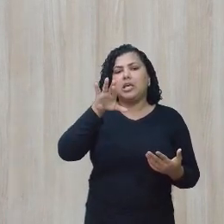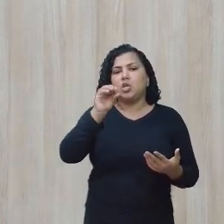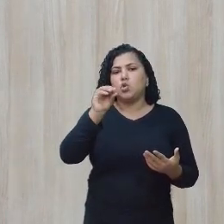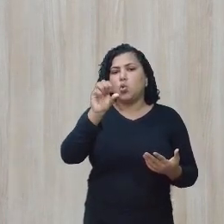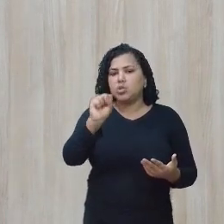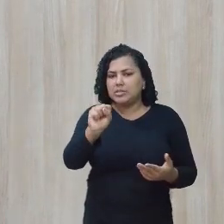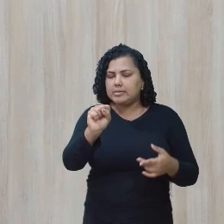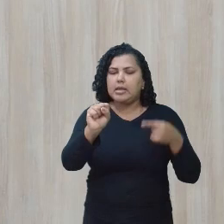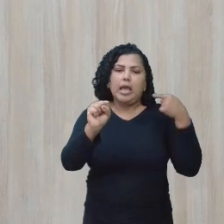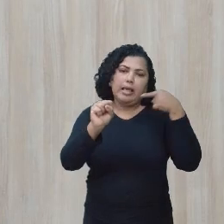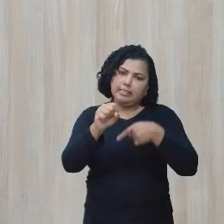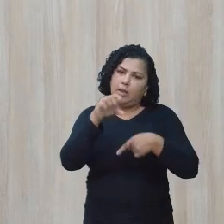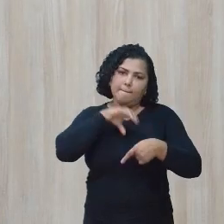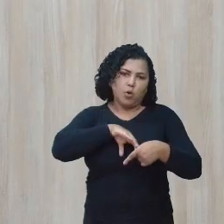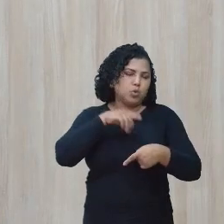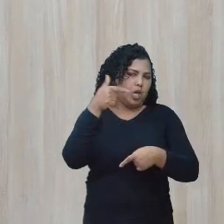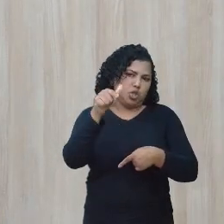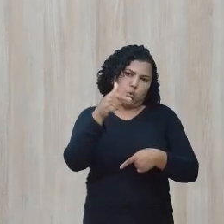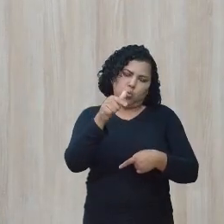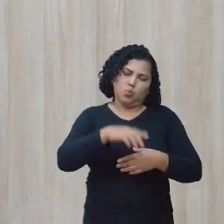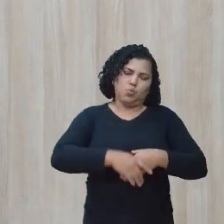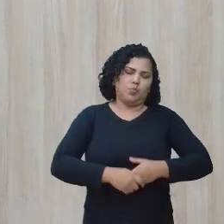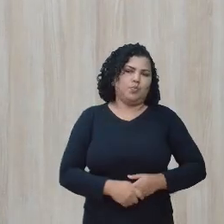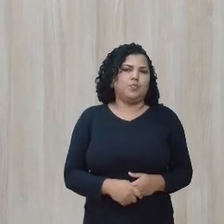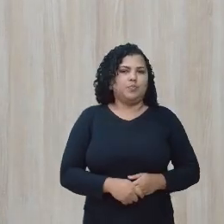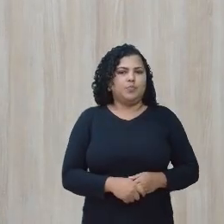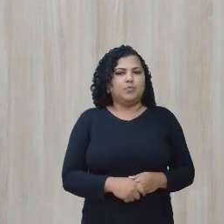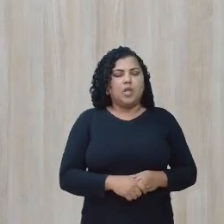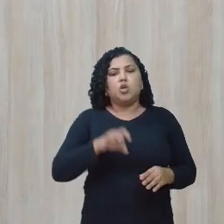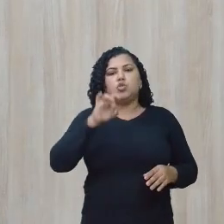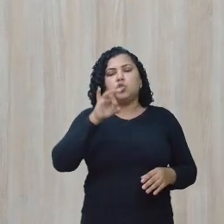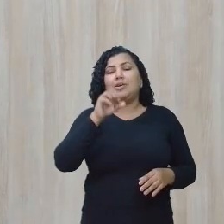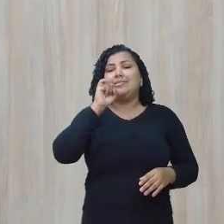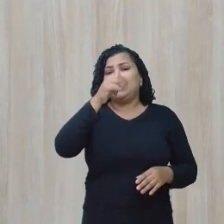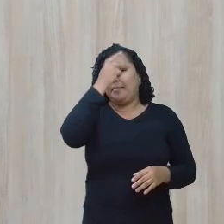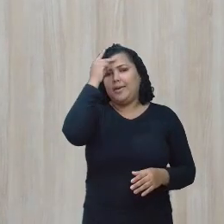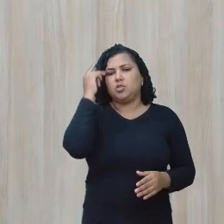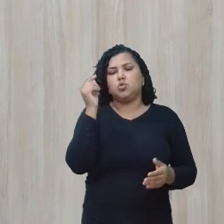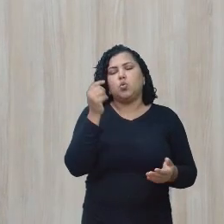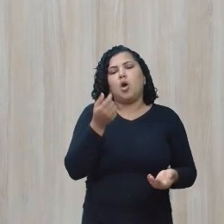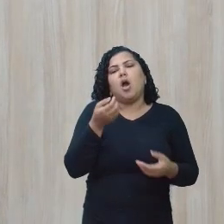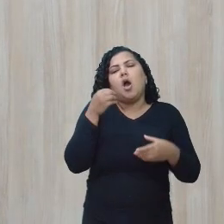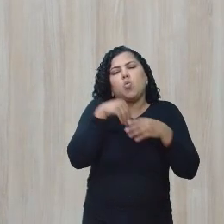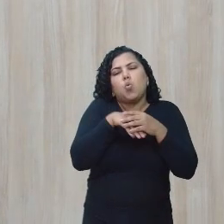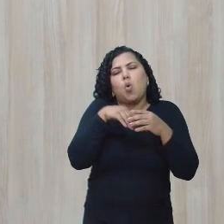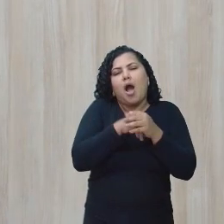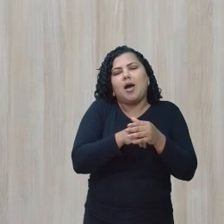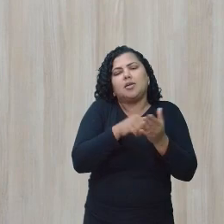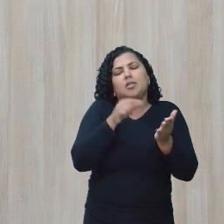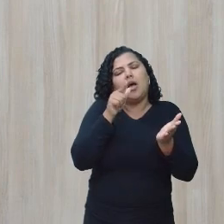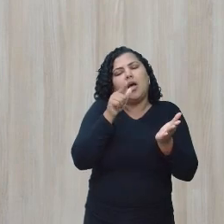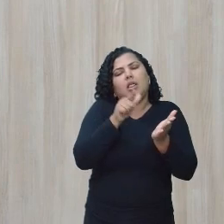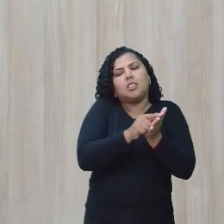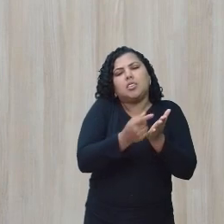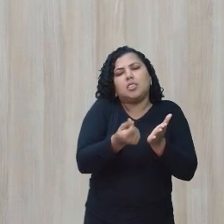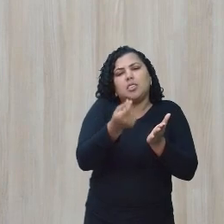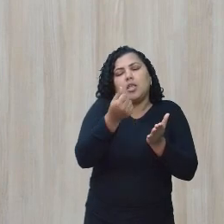existe dinheiros, né? Só nessa situação. Então, vamos lá, ó. Temos aqui uma lista de